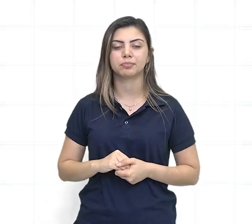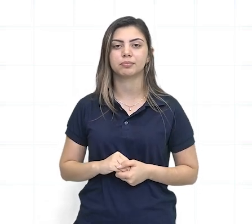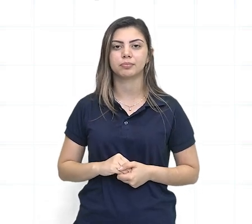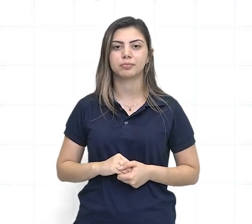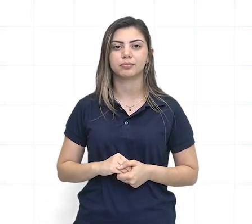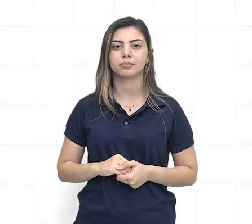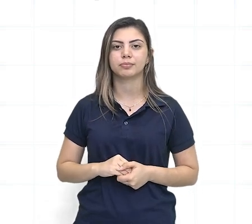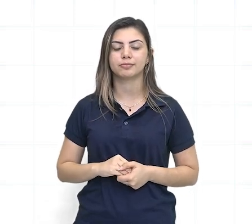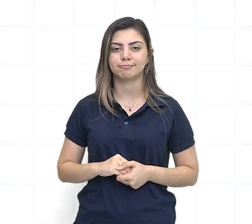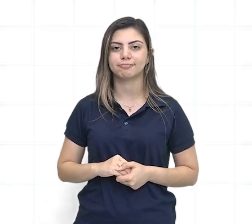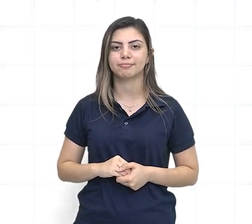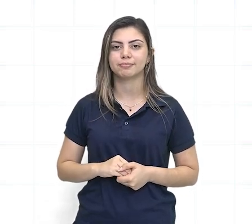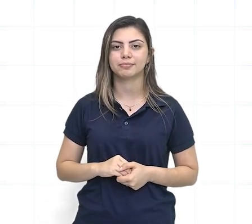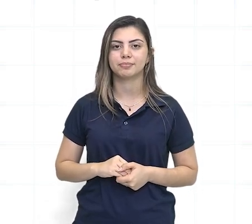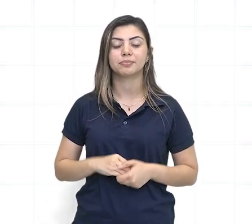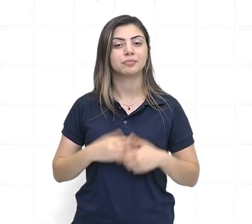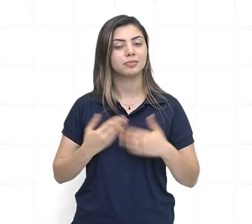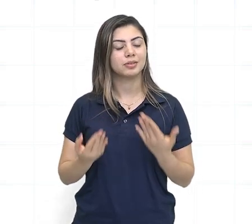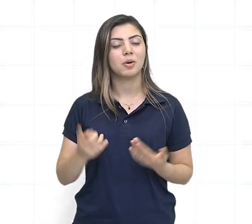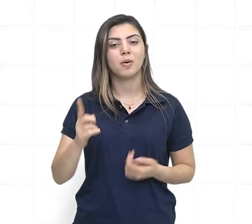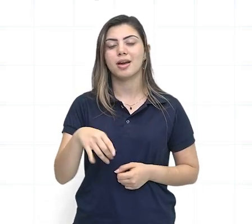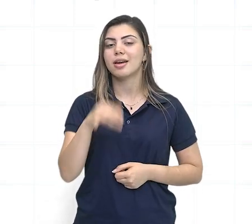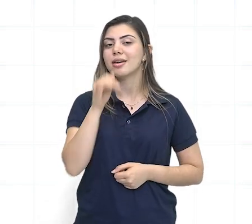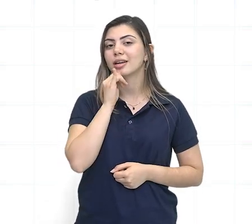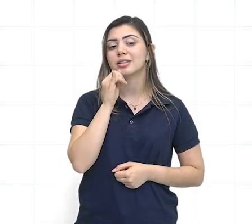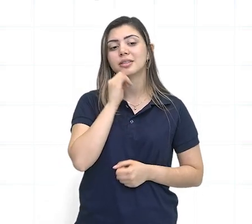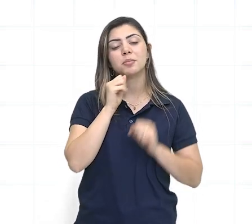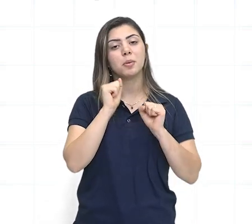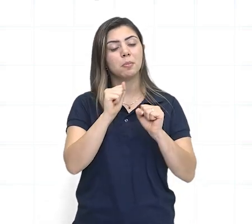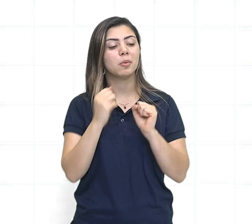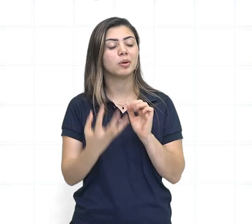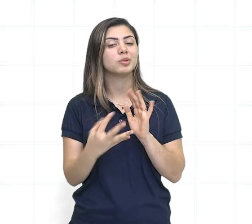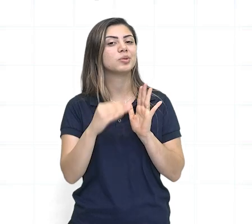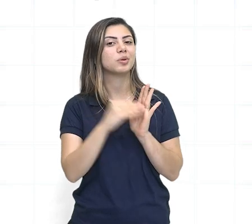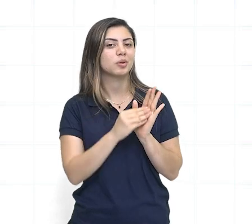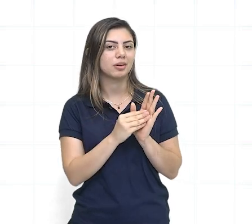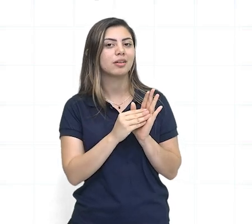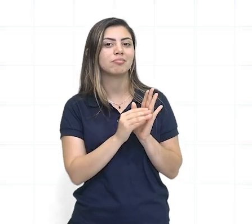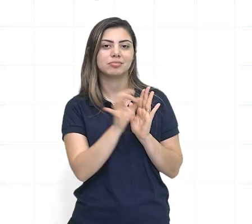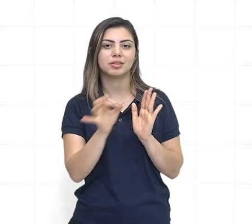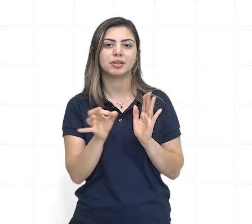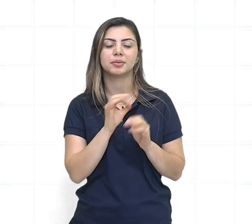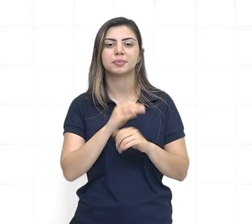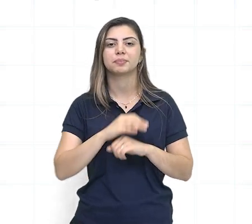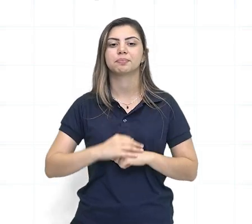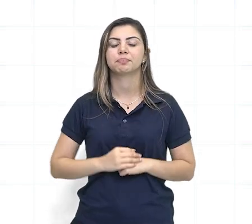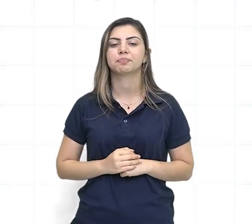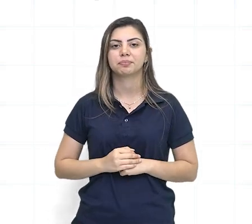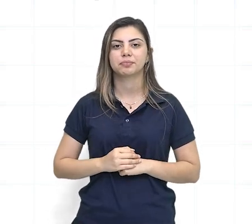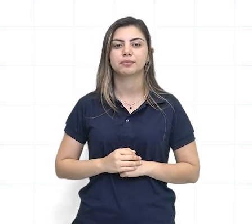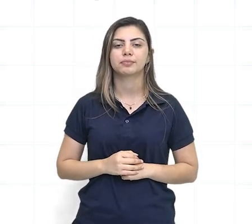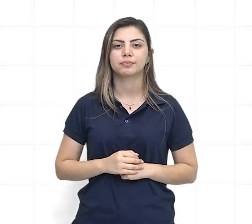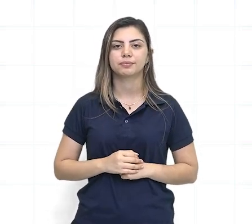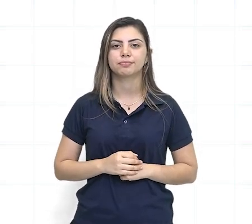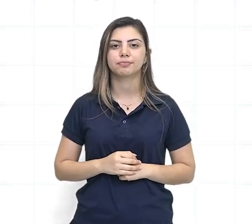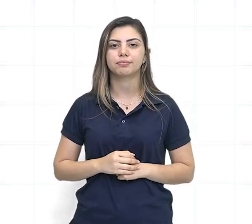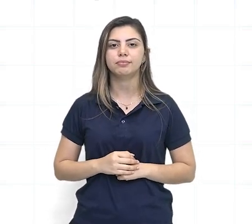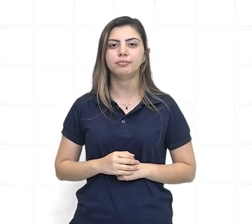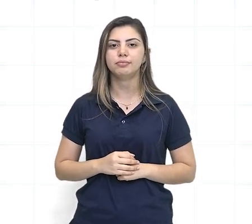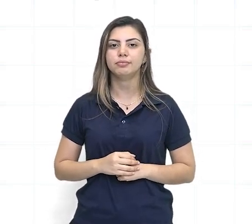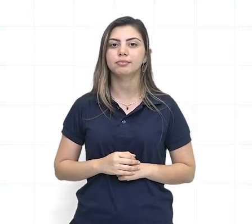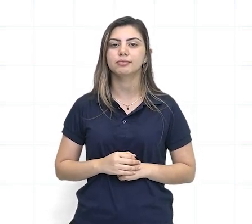Apresentar exemplos, né, já está dizendo argumento de exemplificação. Então, quando você